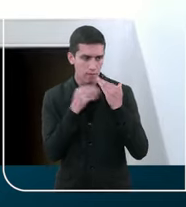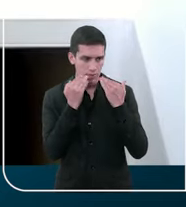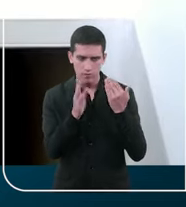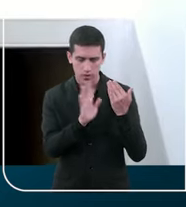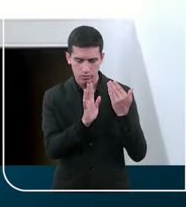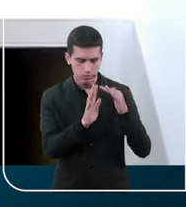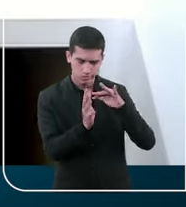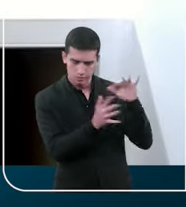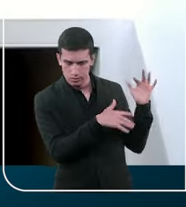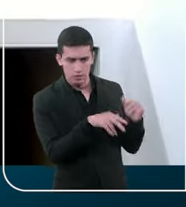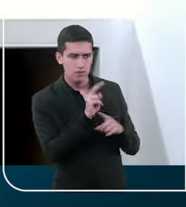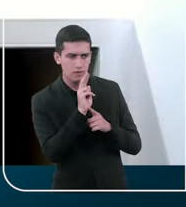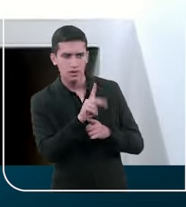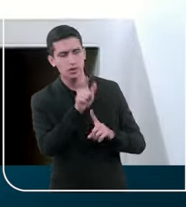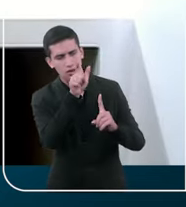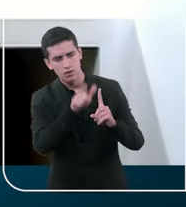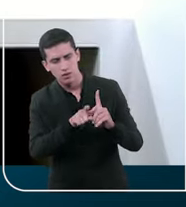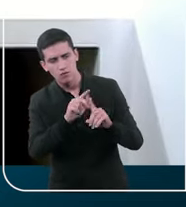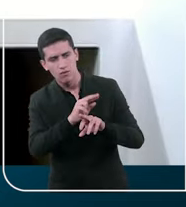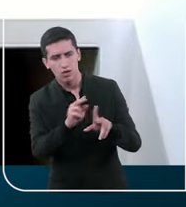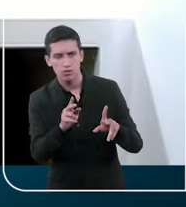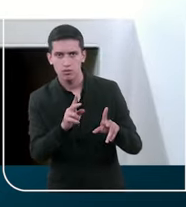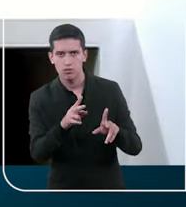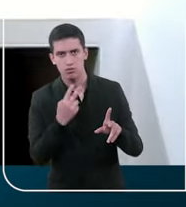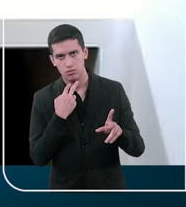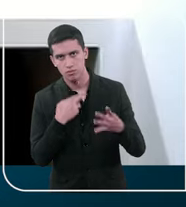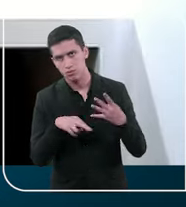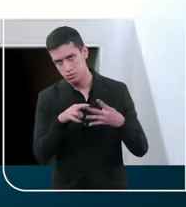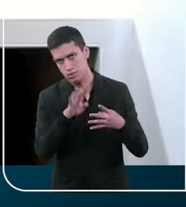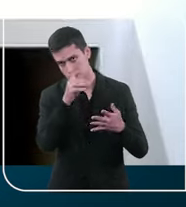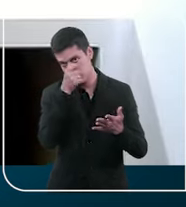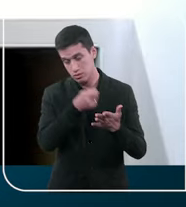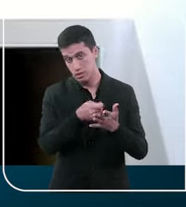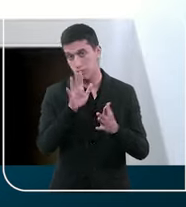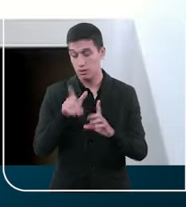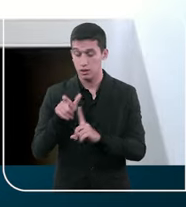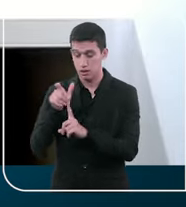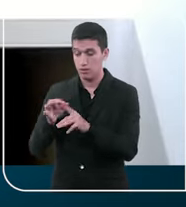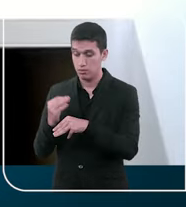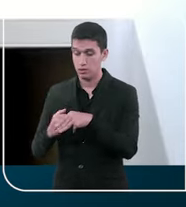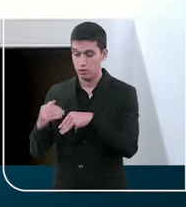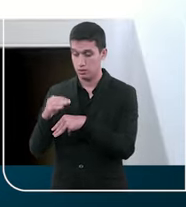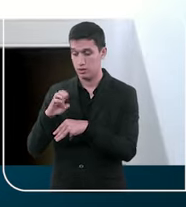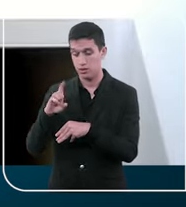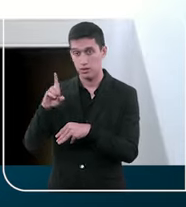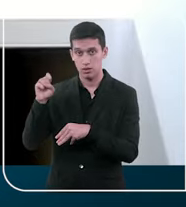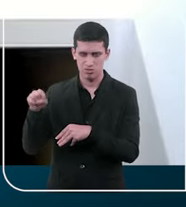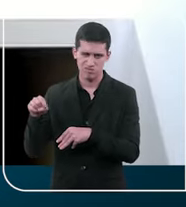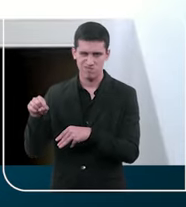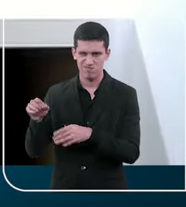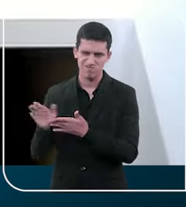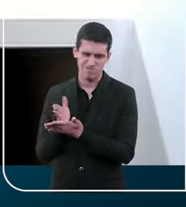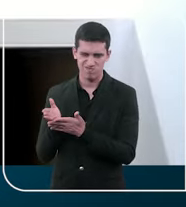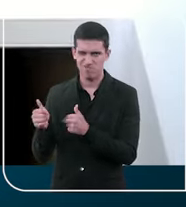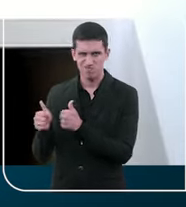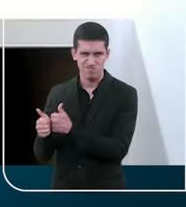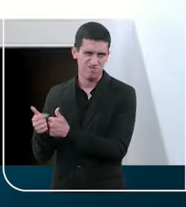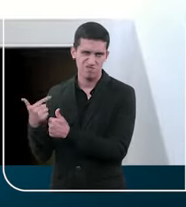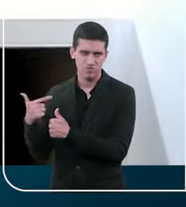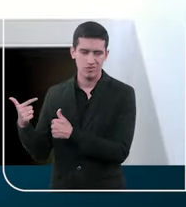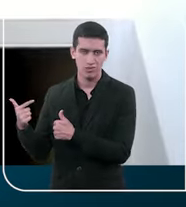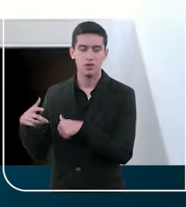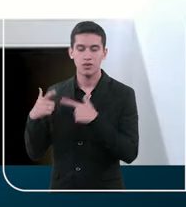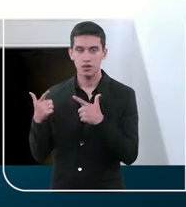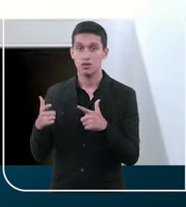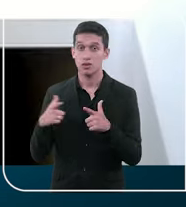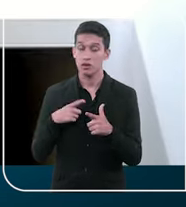mas valor, eu não poderia interpor recurso em relação a essa decisão, mas essa posição do ministro Celso de Mello é bastante minoritária. A única hipótese